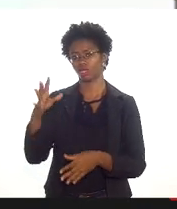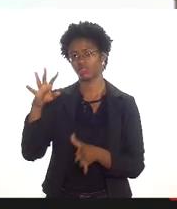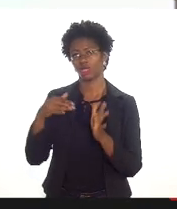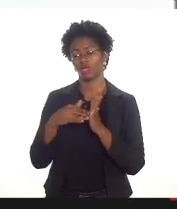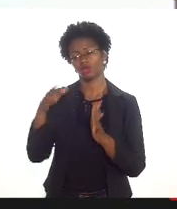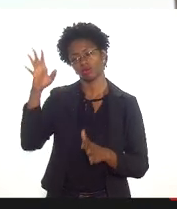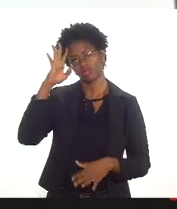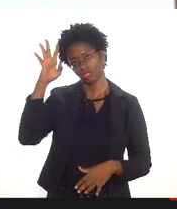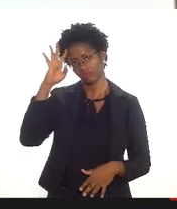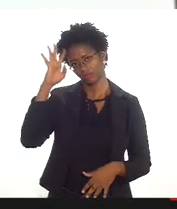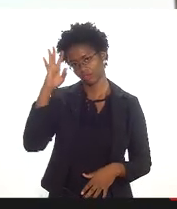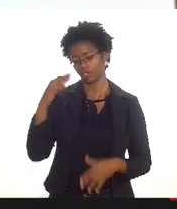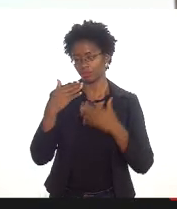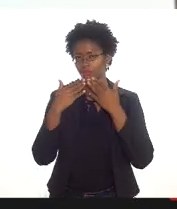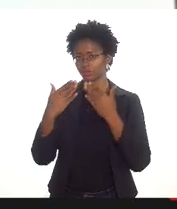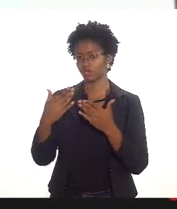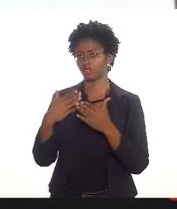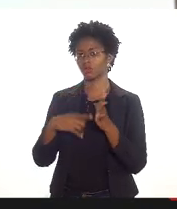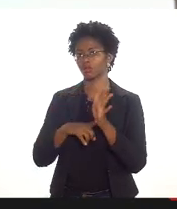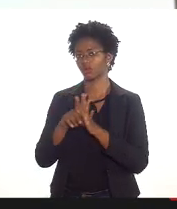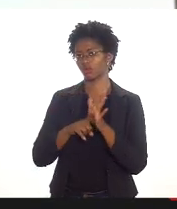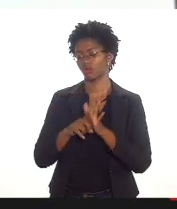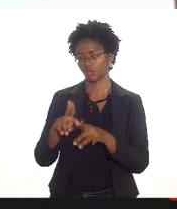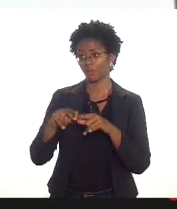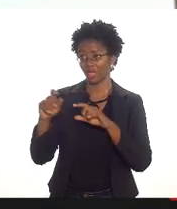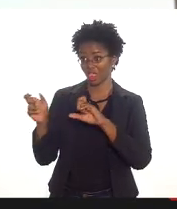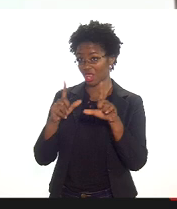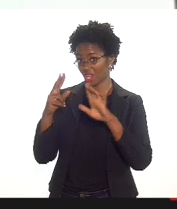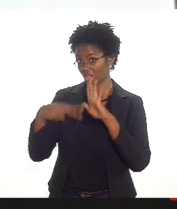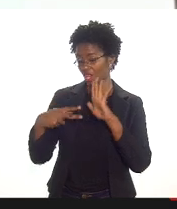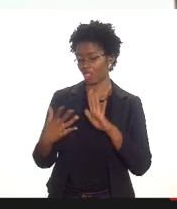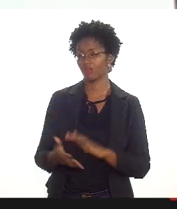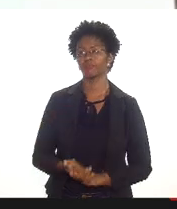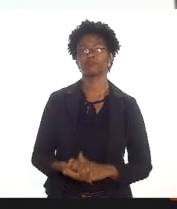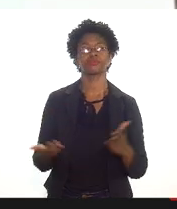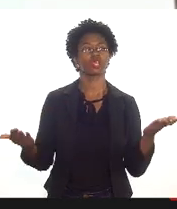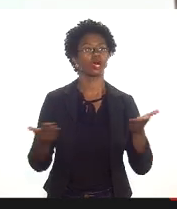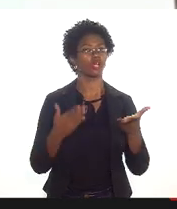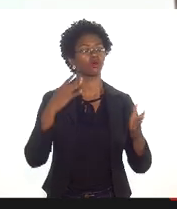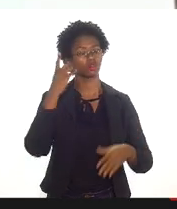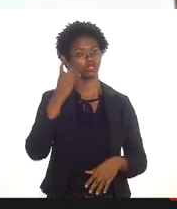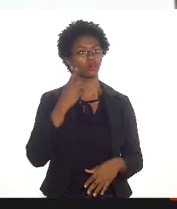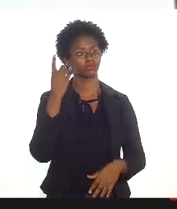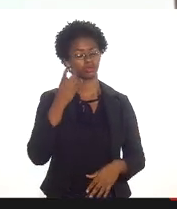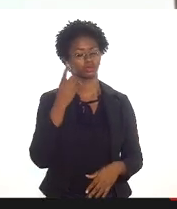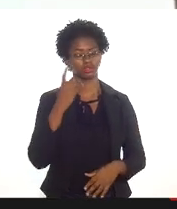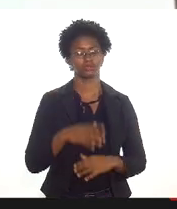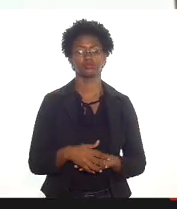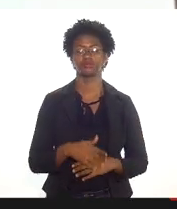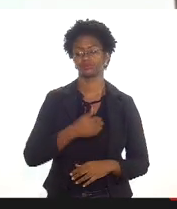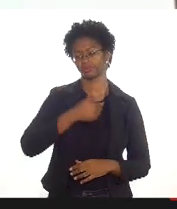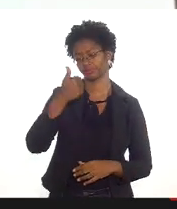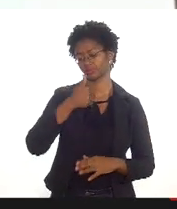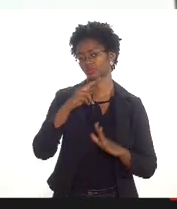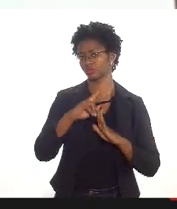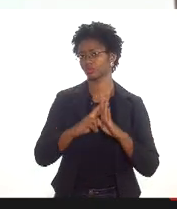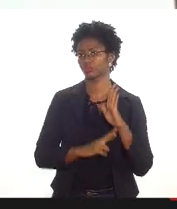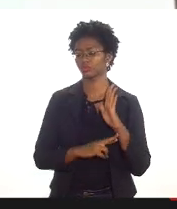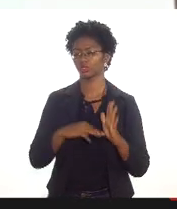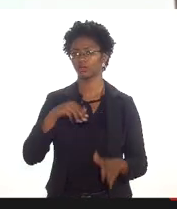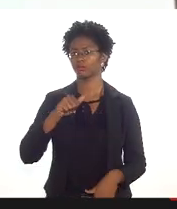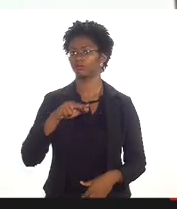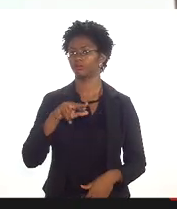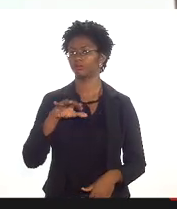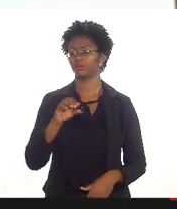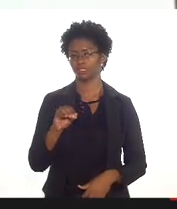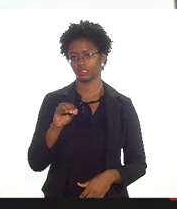Obrigado, doutor Alexandre. Vou arguir primeiro, agora é a vez dos deputados. Primeiro, nosso relator, deputado Márcio